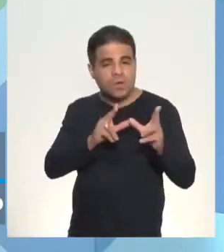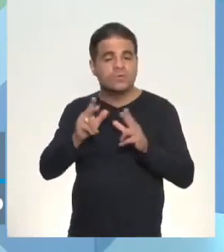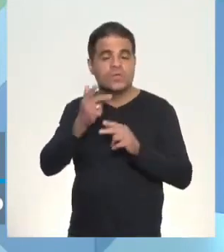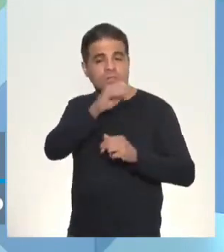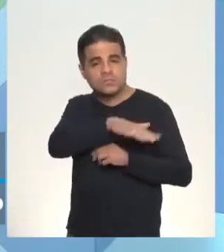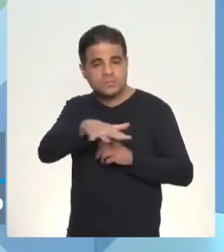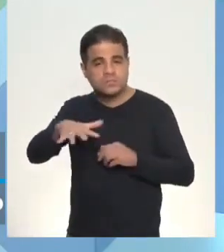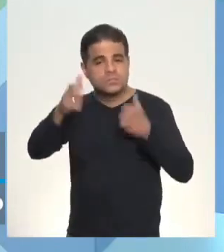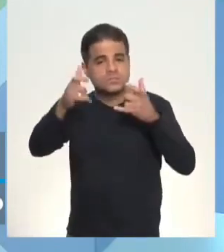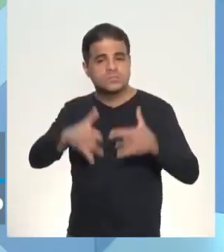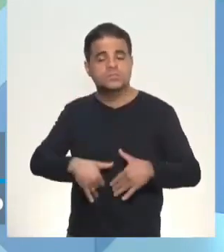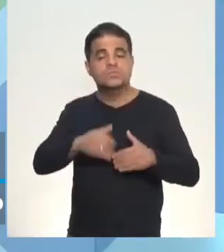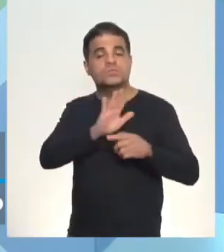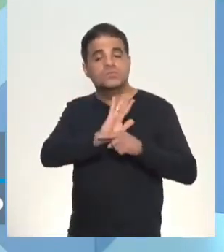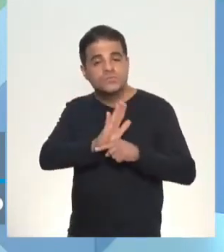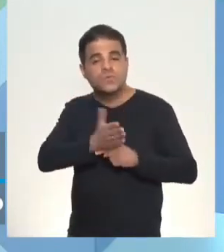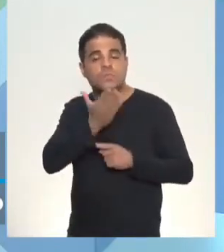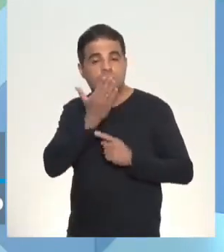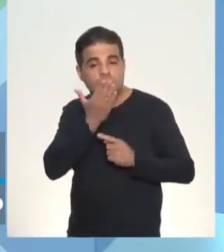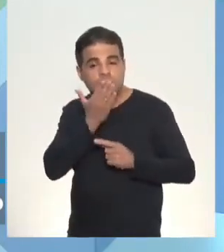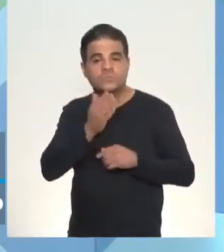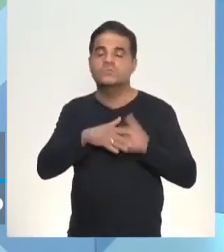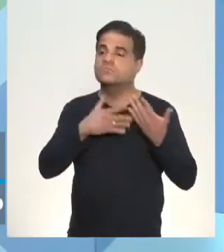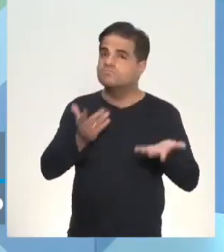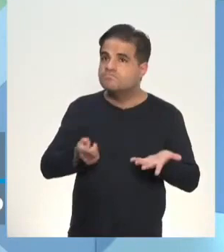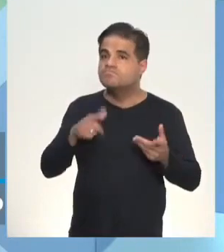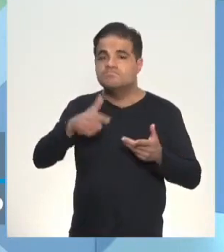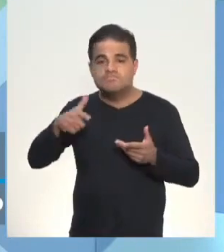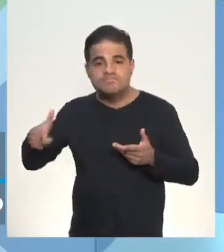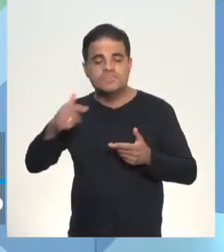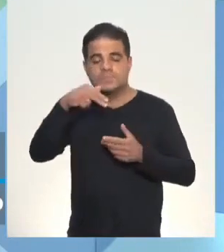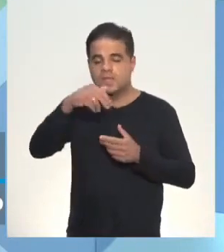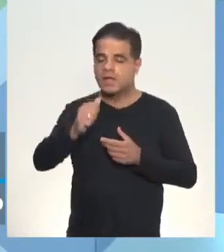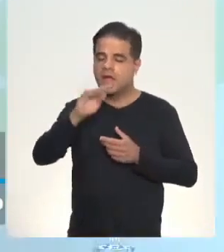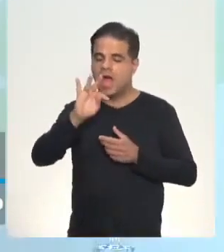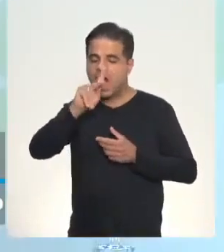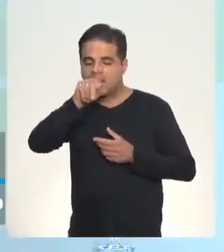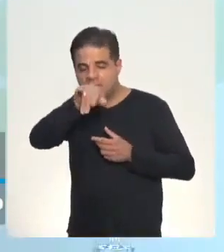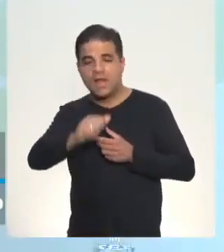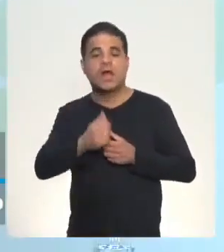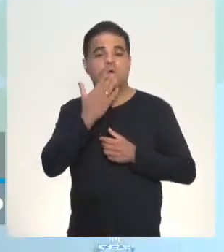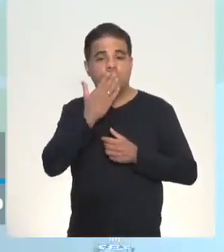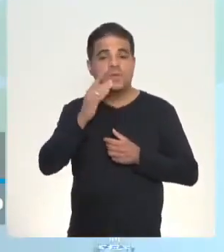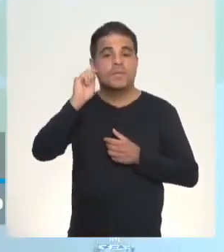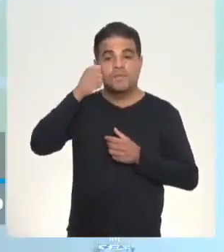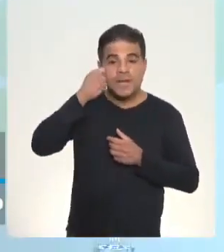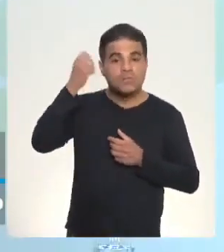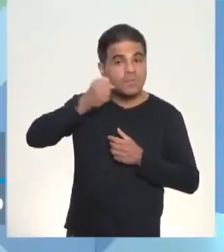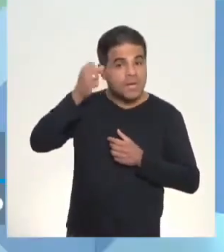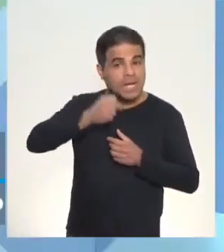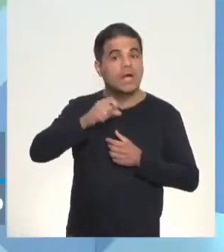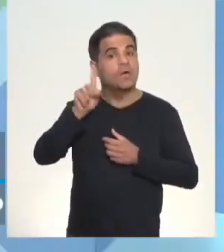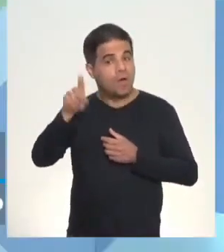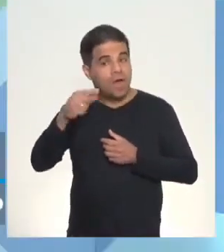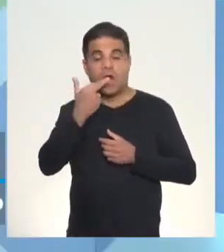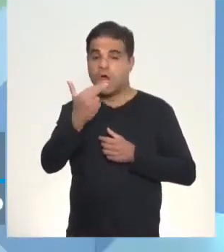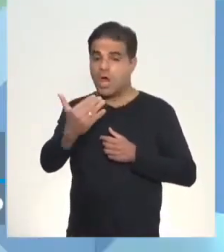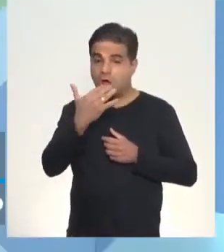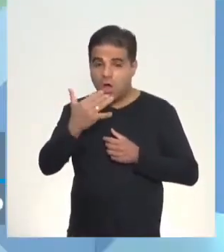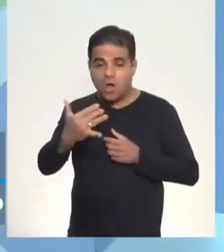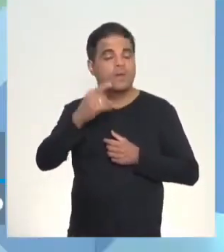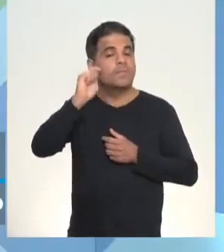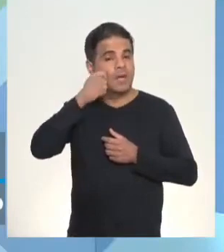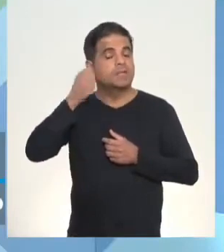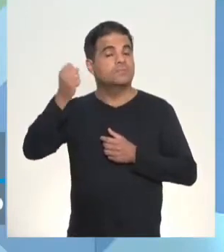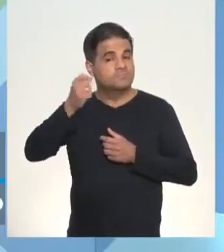sobre o fato do filme ser um filme mudo. Mas a Natália diz, mudo, preto e branco, ela chama atenção para o fato do filme ser preto e branco